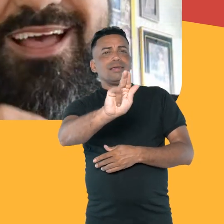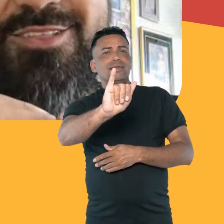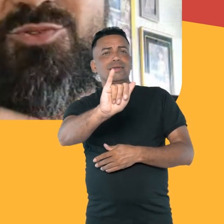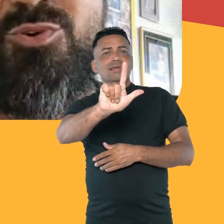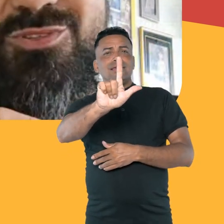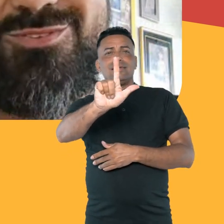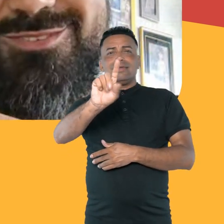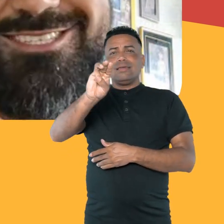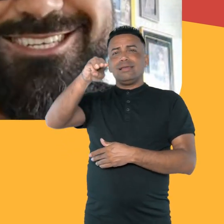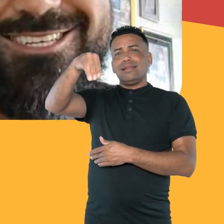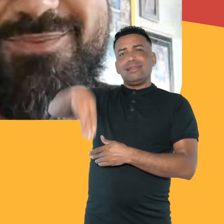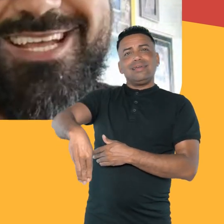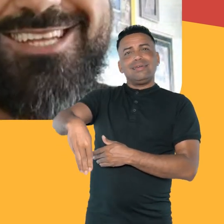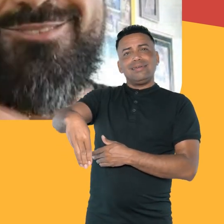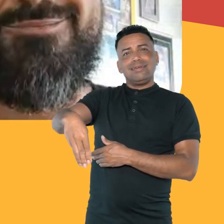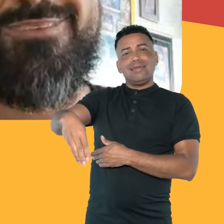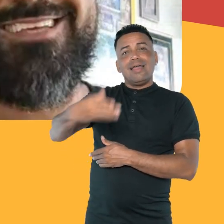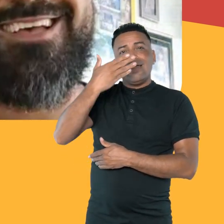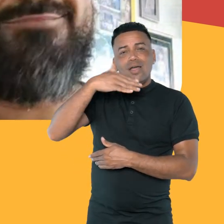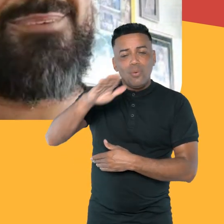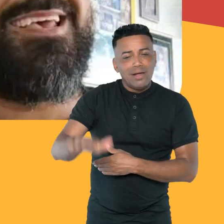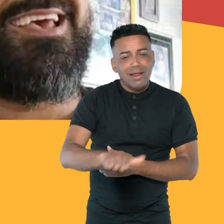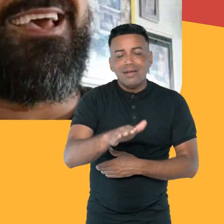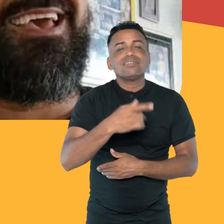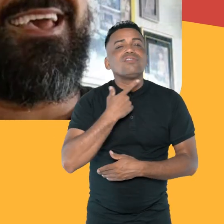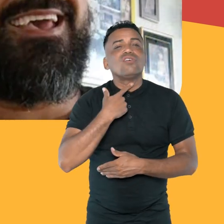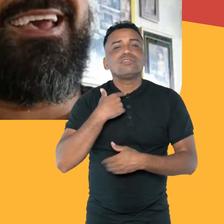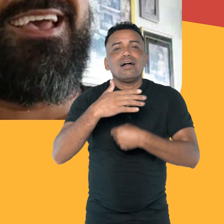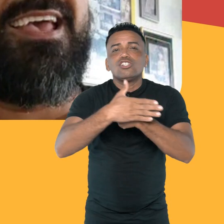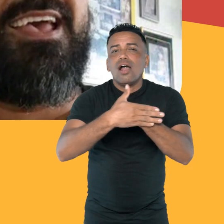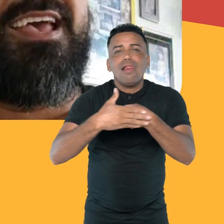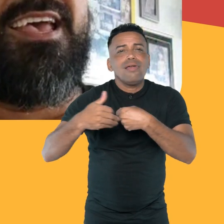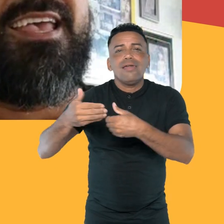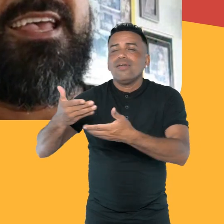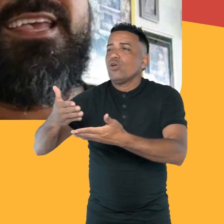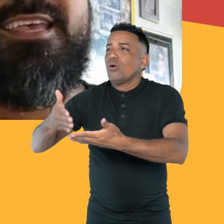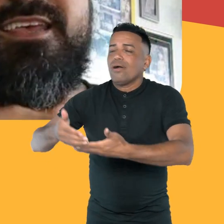de embalar todos os dias para ele dormir, sabe?